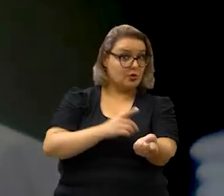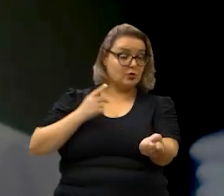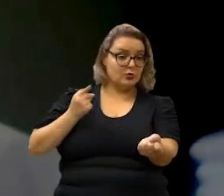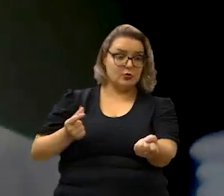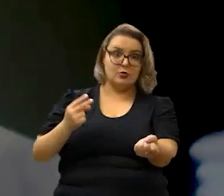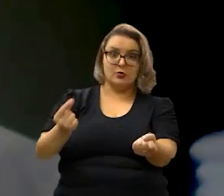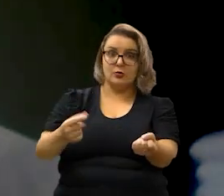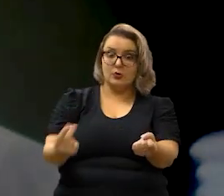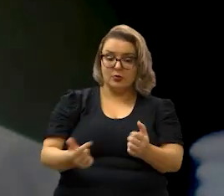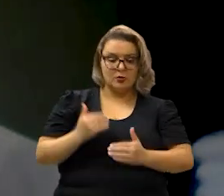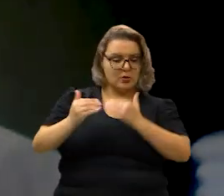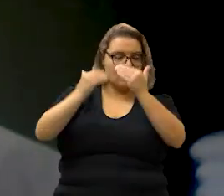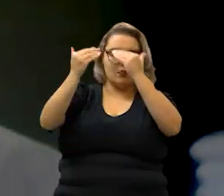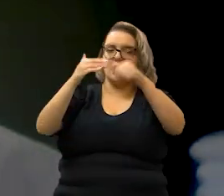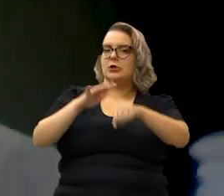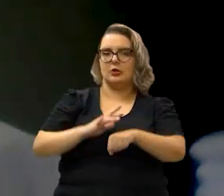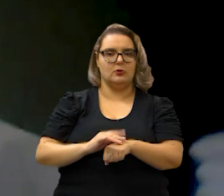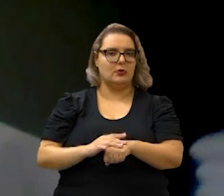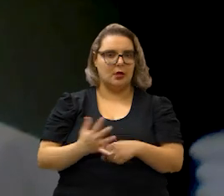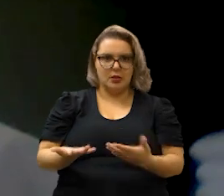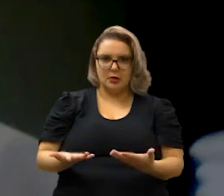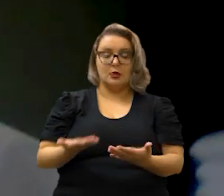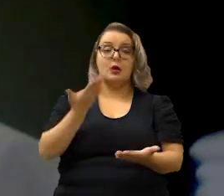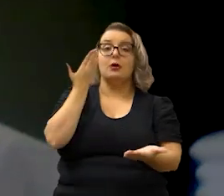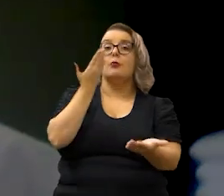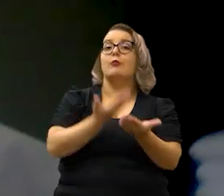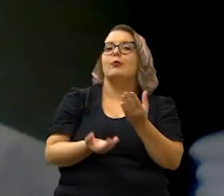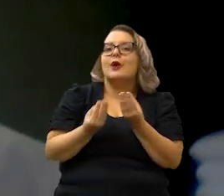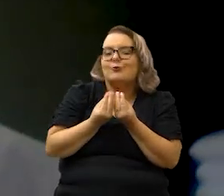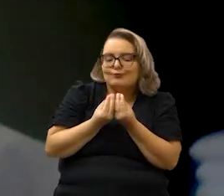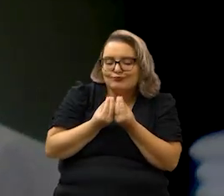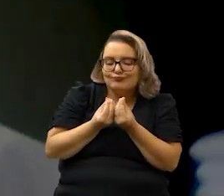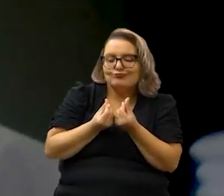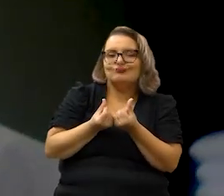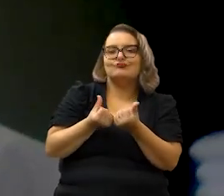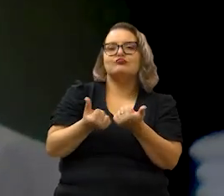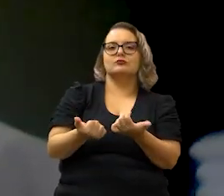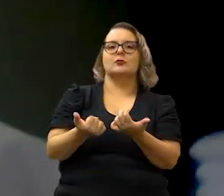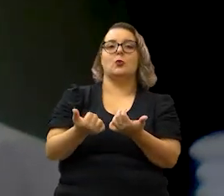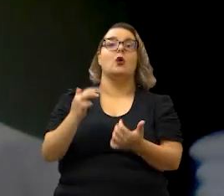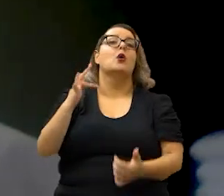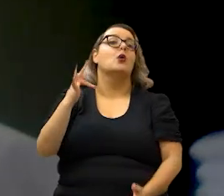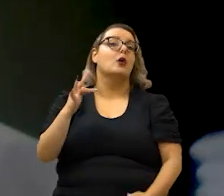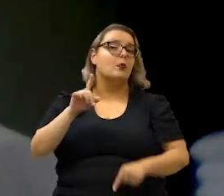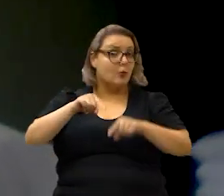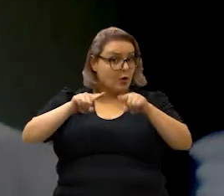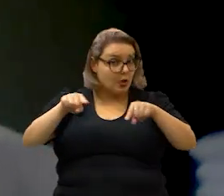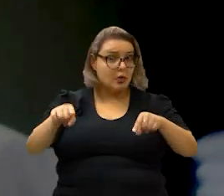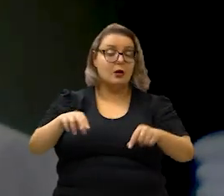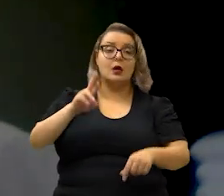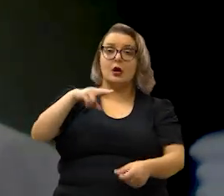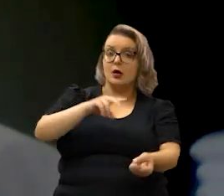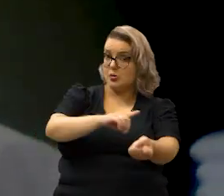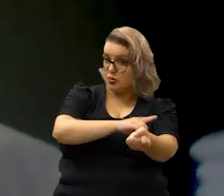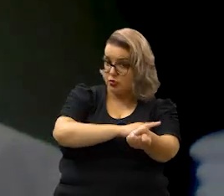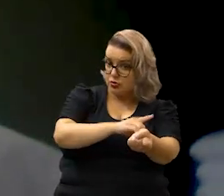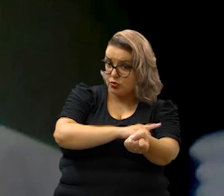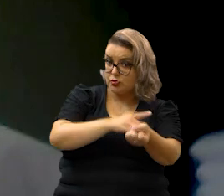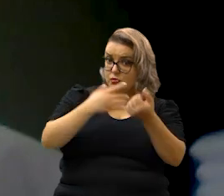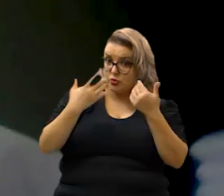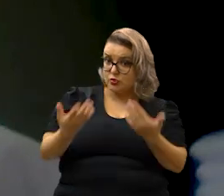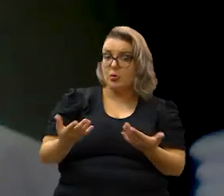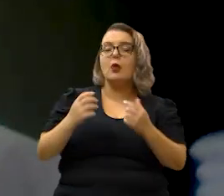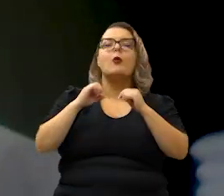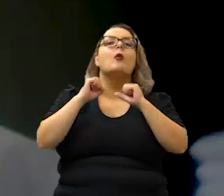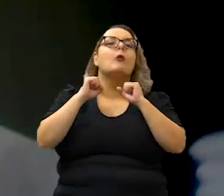com longa evolução da doença, que perderam a sensibilidade dolorosa por alterações próprias